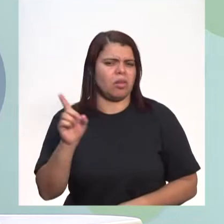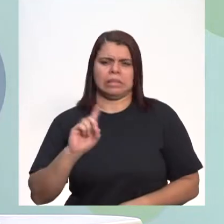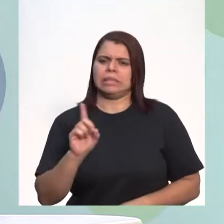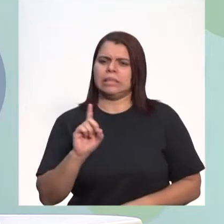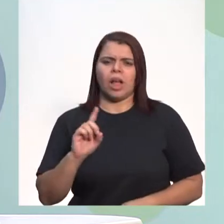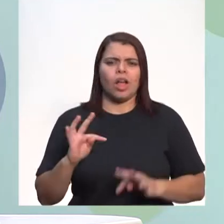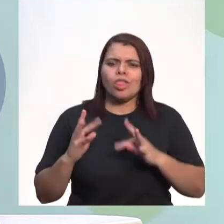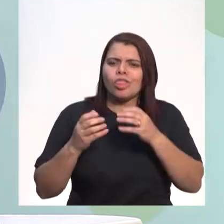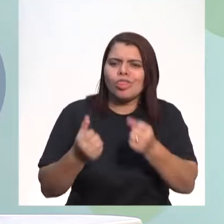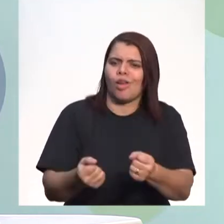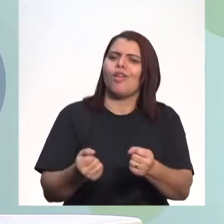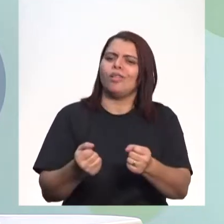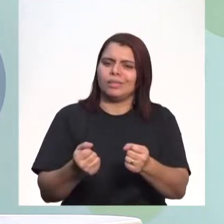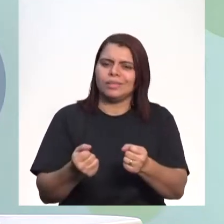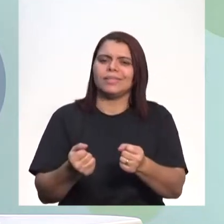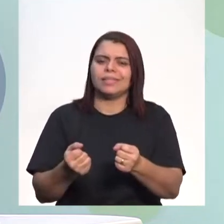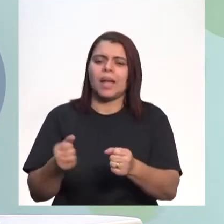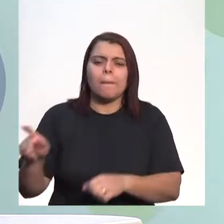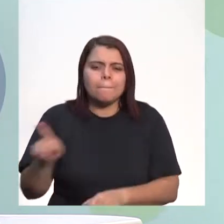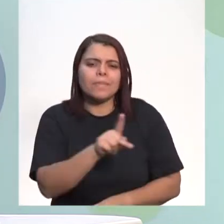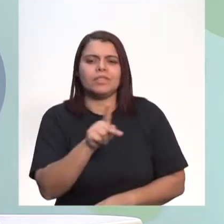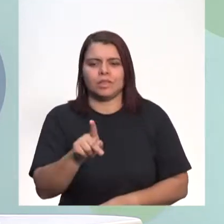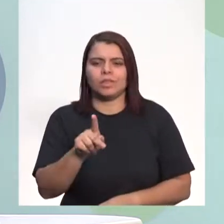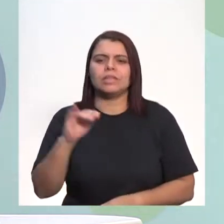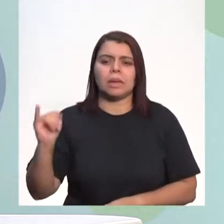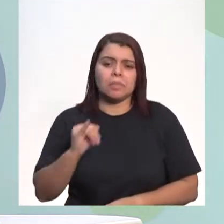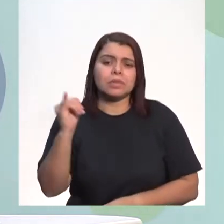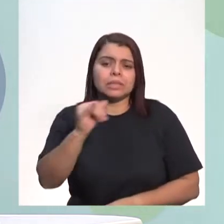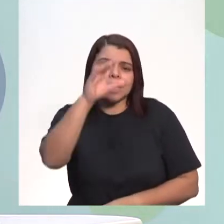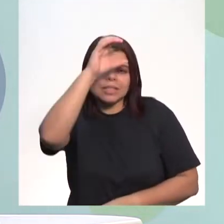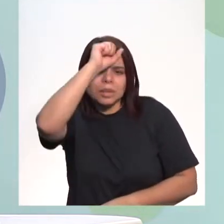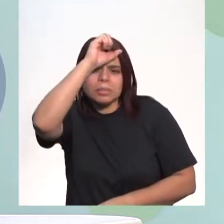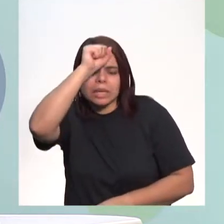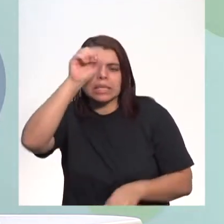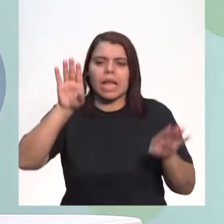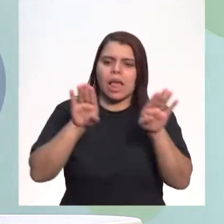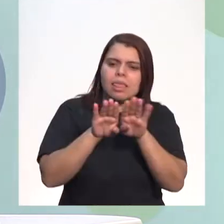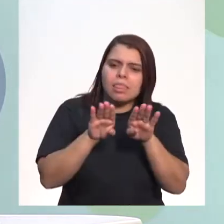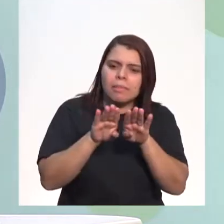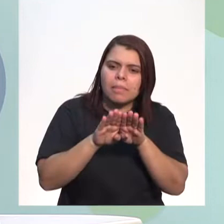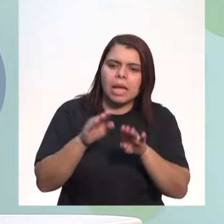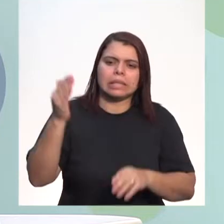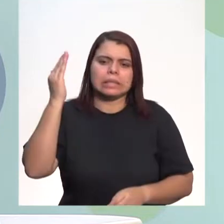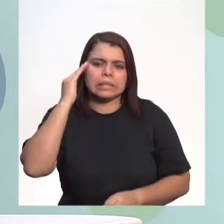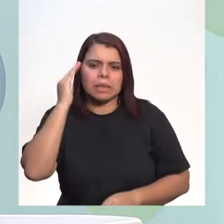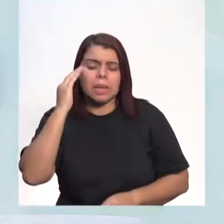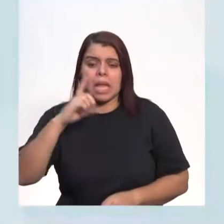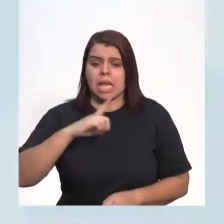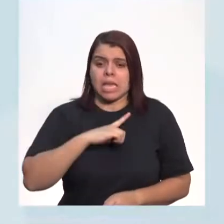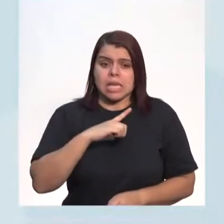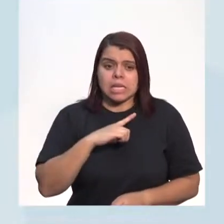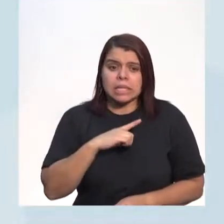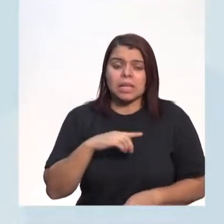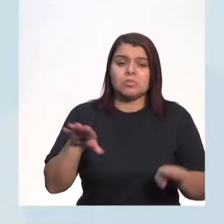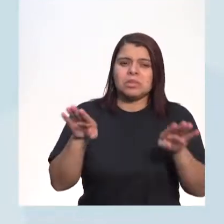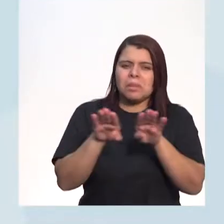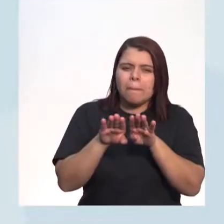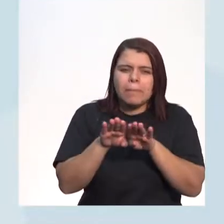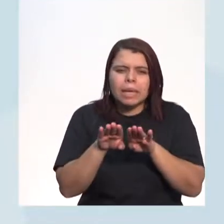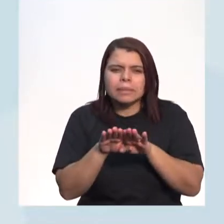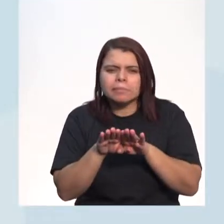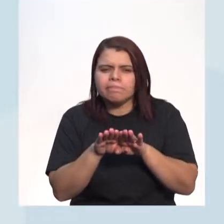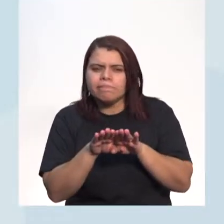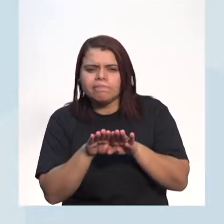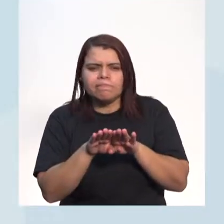de aula, que somos todos nós professores também. Tá? Temos ainda pautas de atendimento especializado, então toda